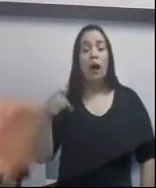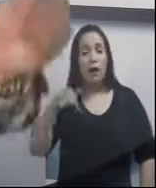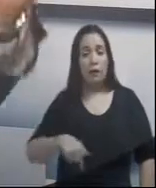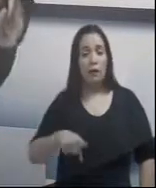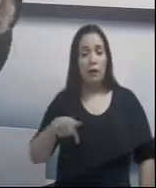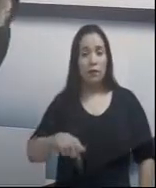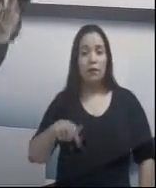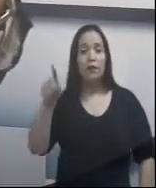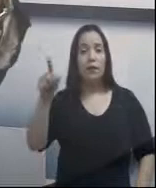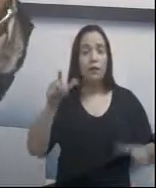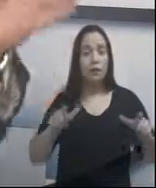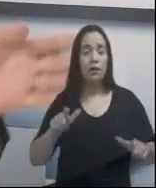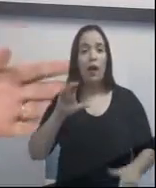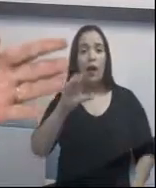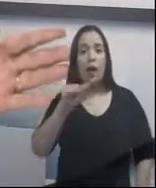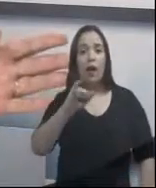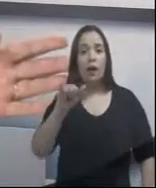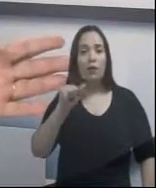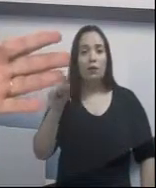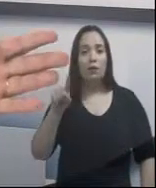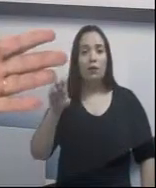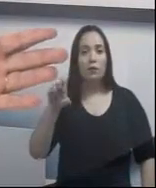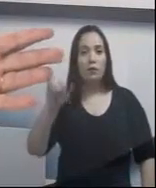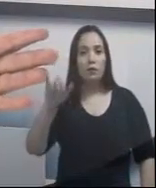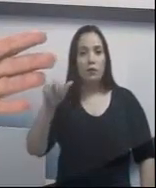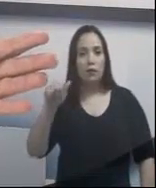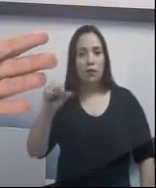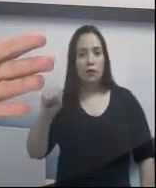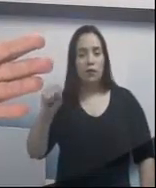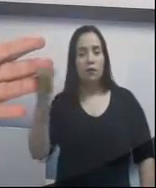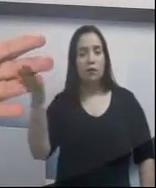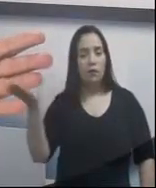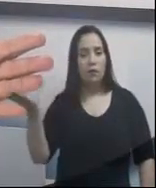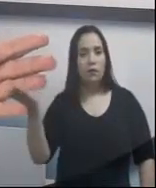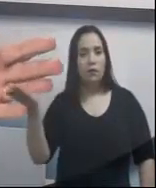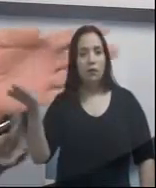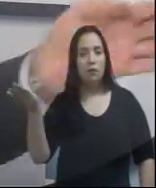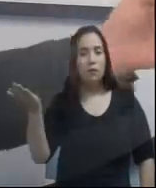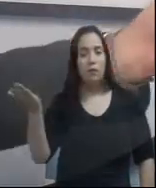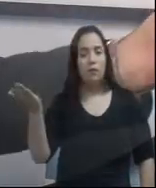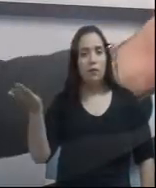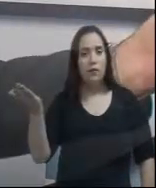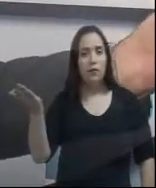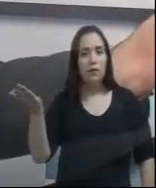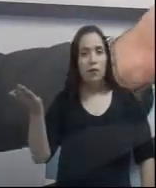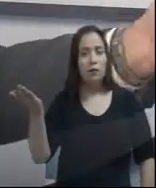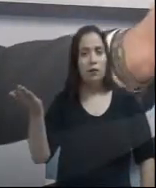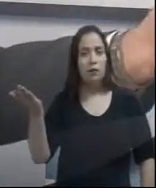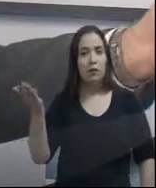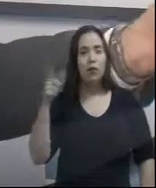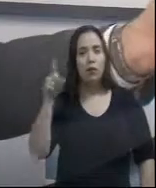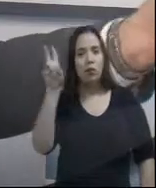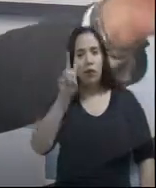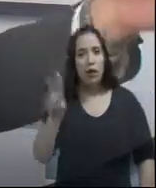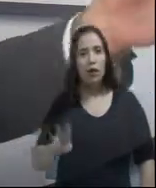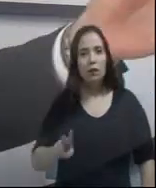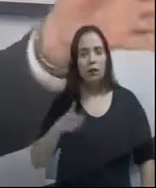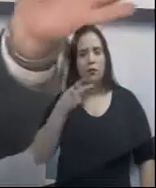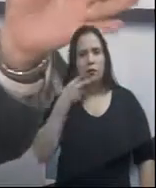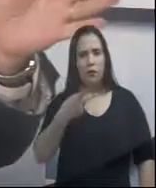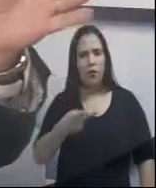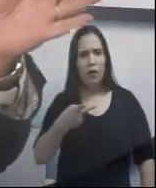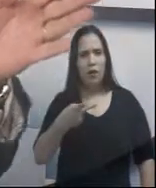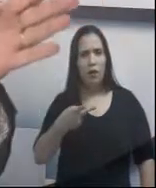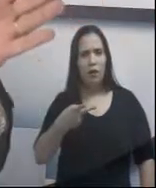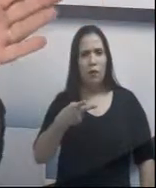Aqui, nas Cajazeiras, do outro lado ali, o senador Tasso não sabia onde era, e chamou, lá no Senado, foi Juazeiro, não é